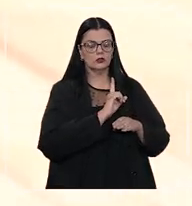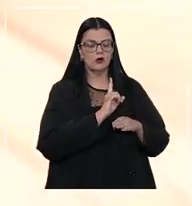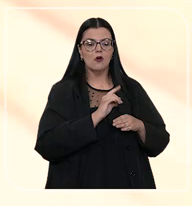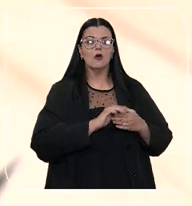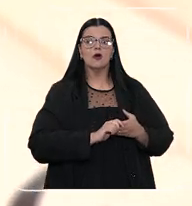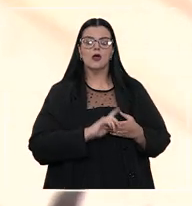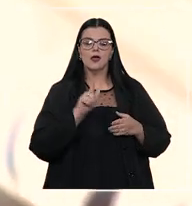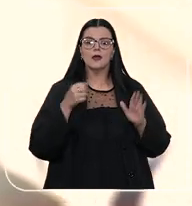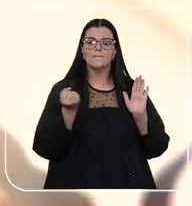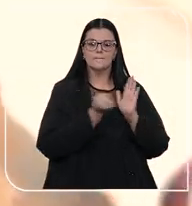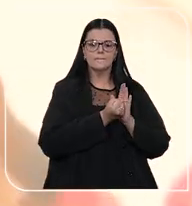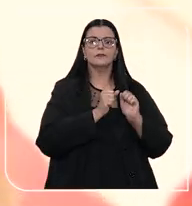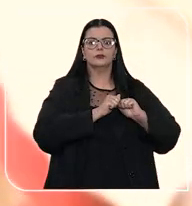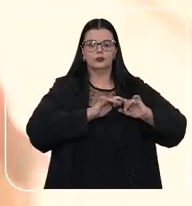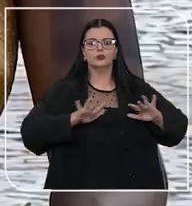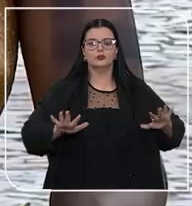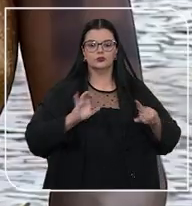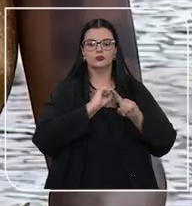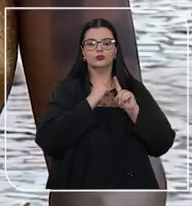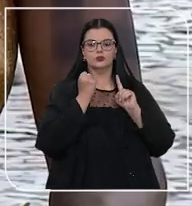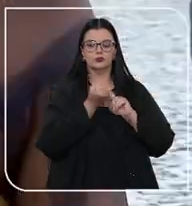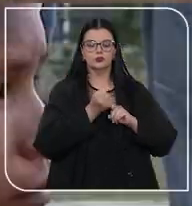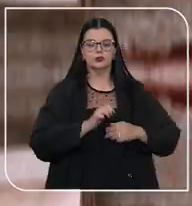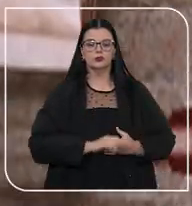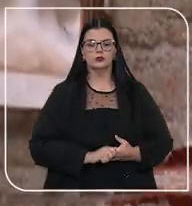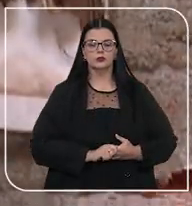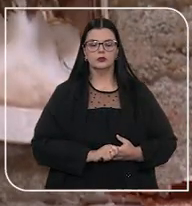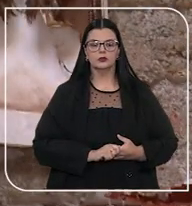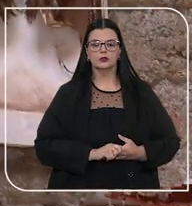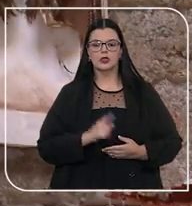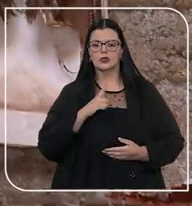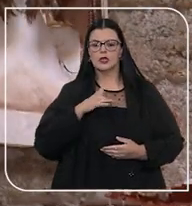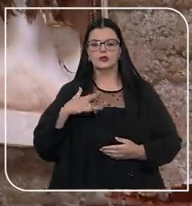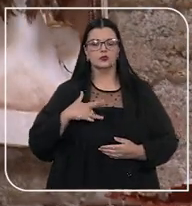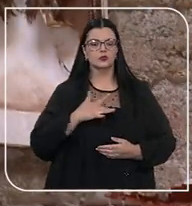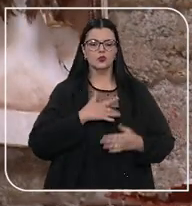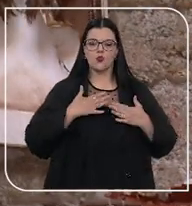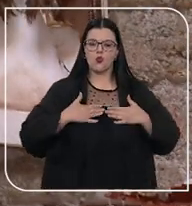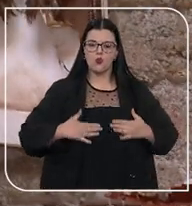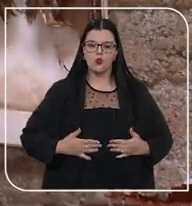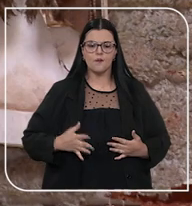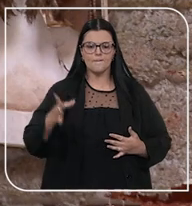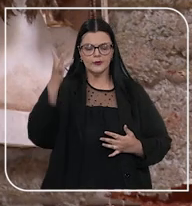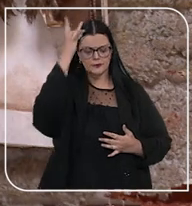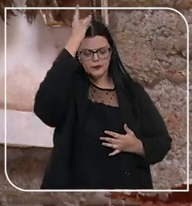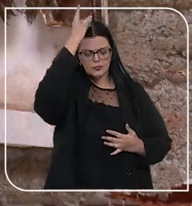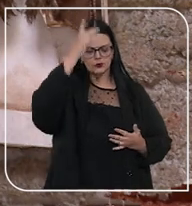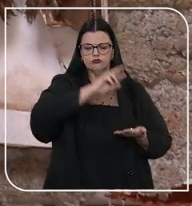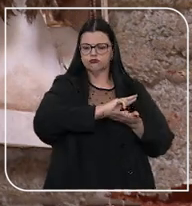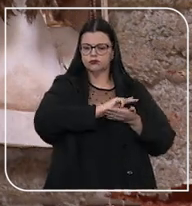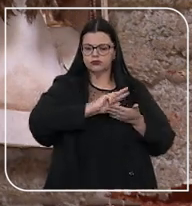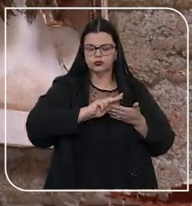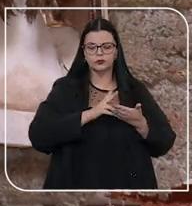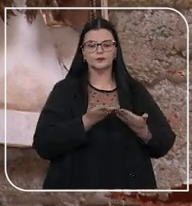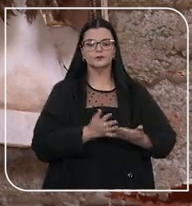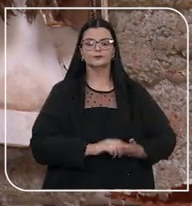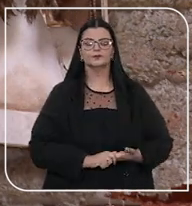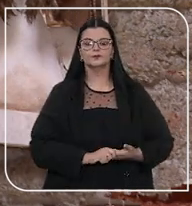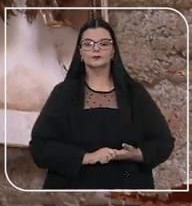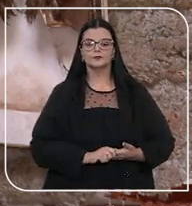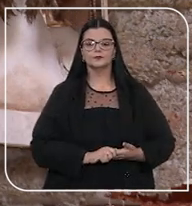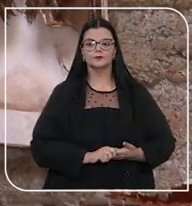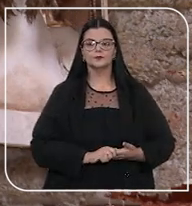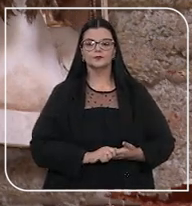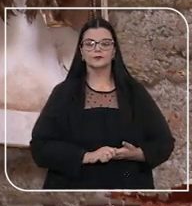mas é também algo que impacta toda a sociedade. Envolve corpo, envolve saúde, envolve espiritualidade, envolve